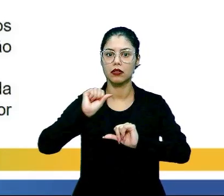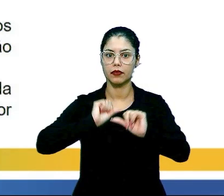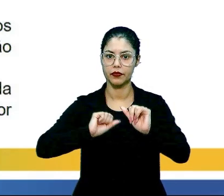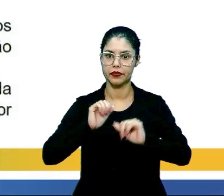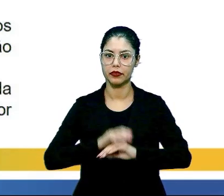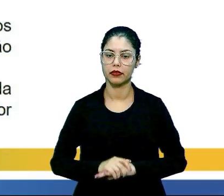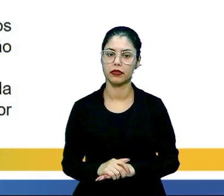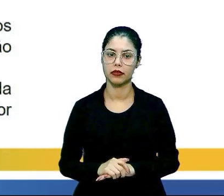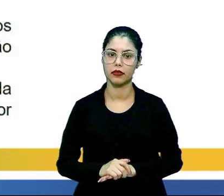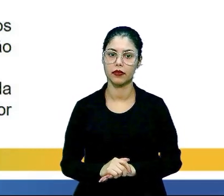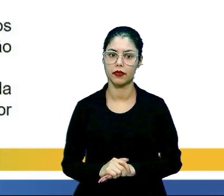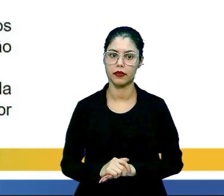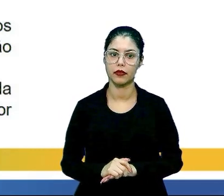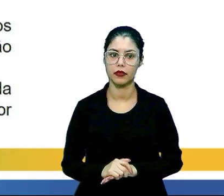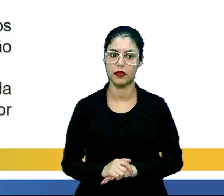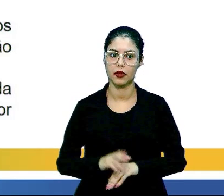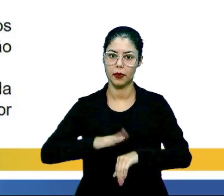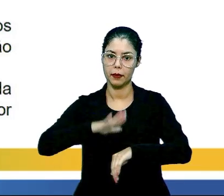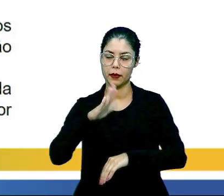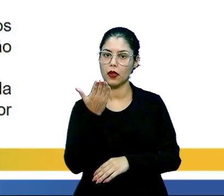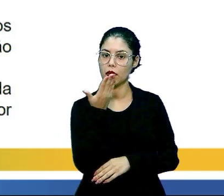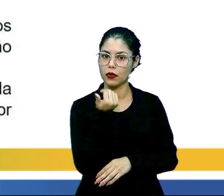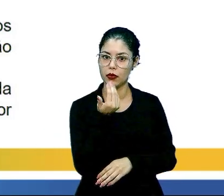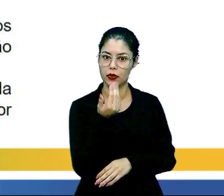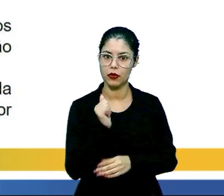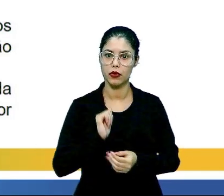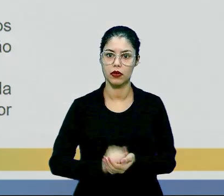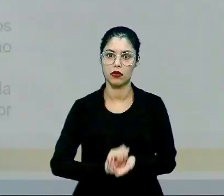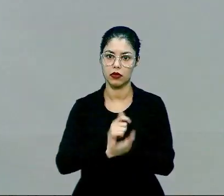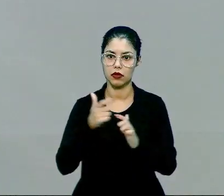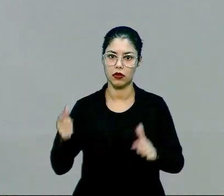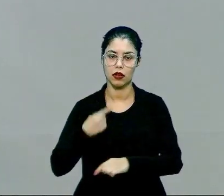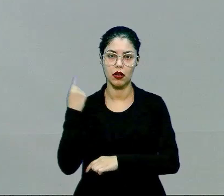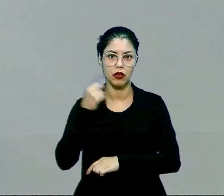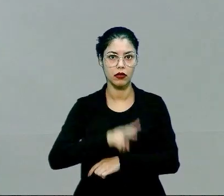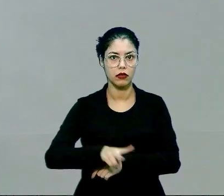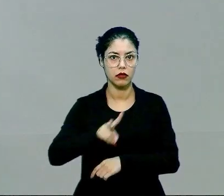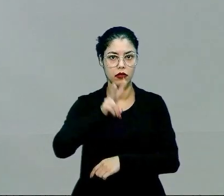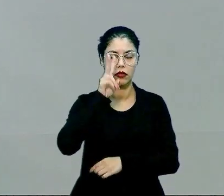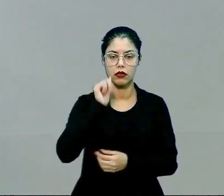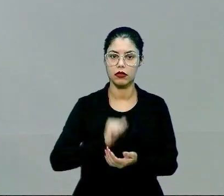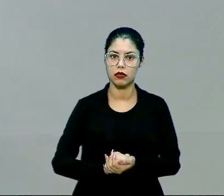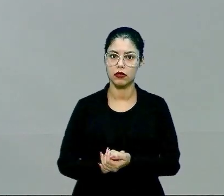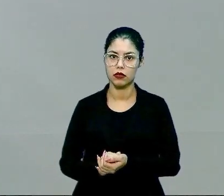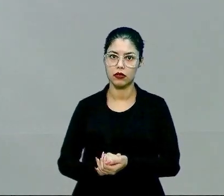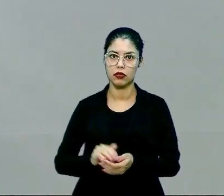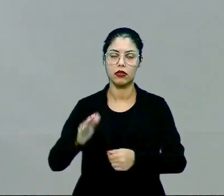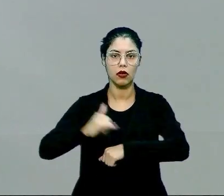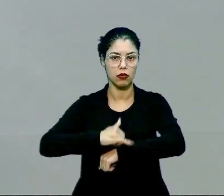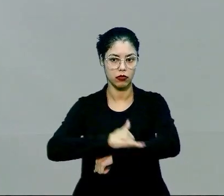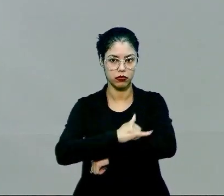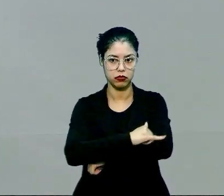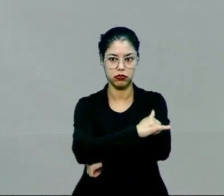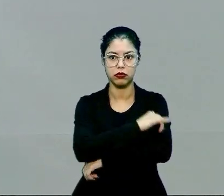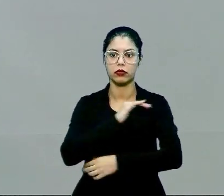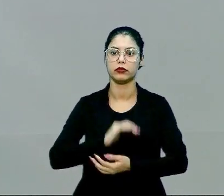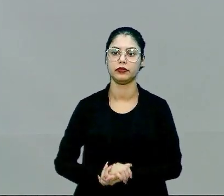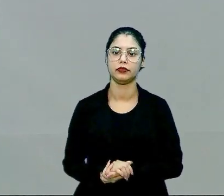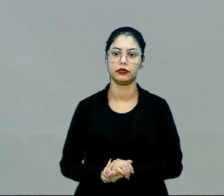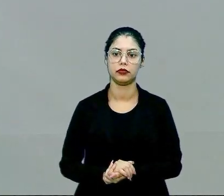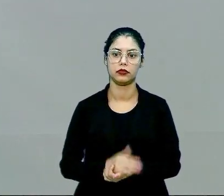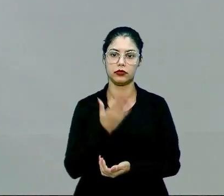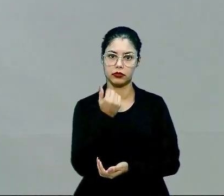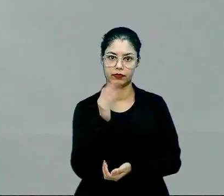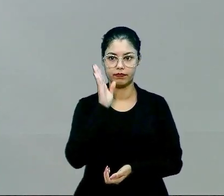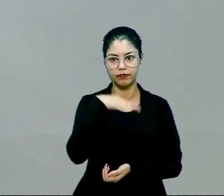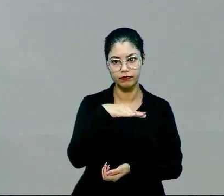ali mas sim o consumo de alimentos com alto valor calórico. É esse o direcionamento do que você faz em análise. ela está